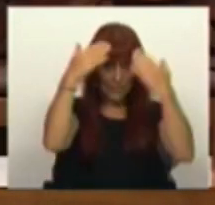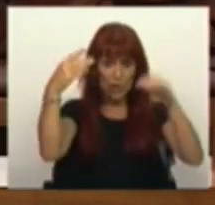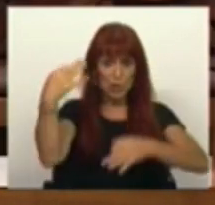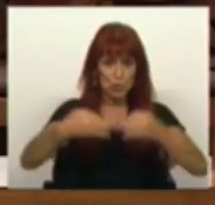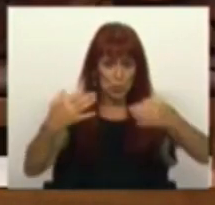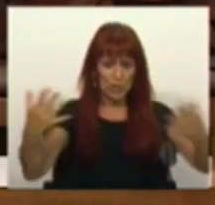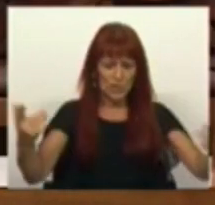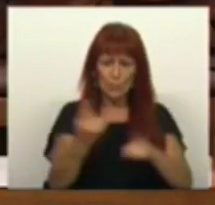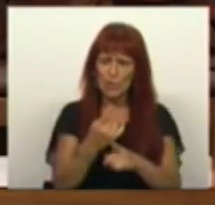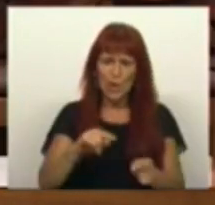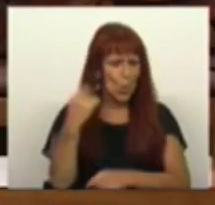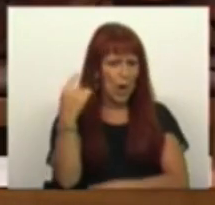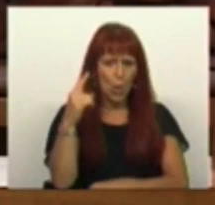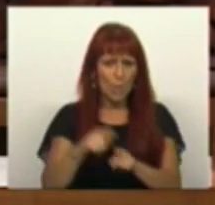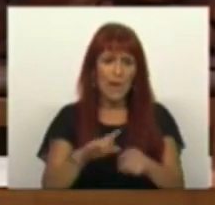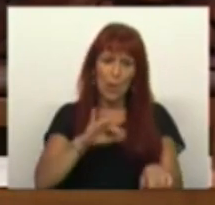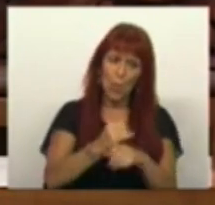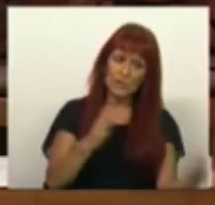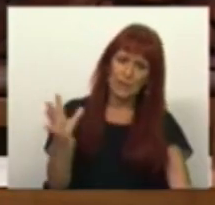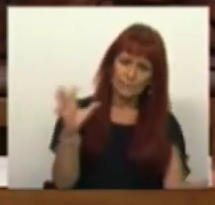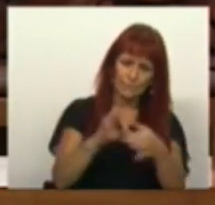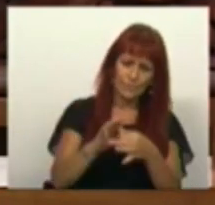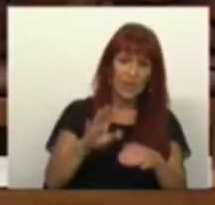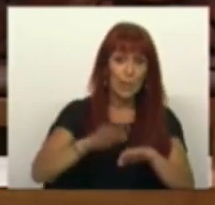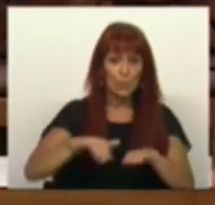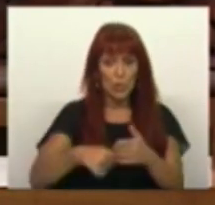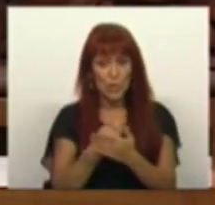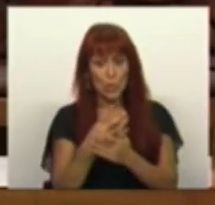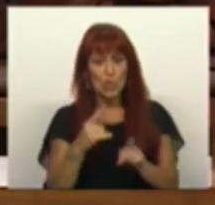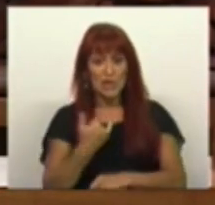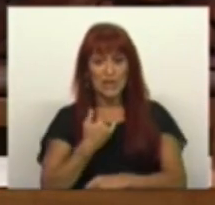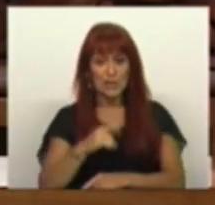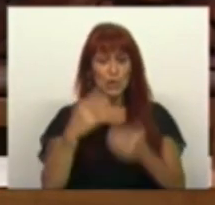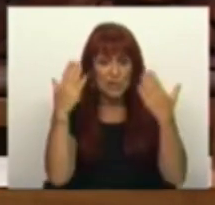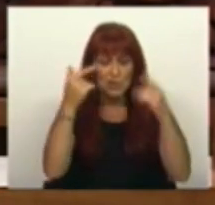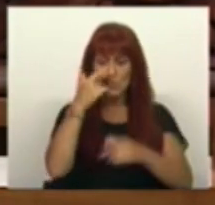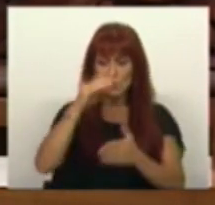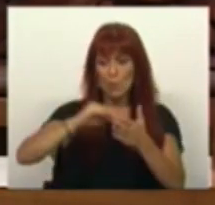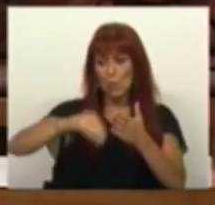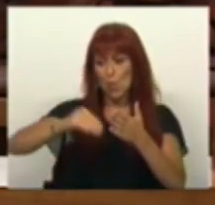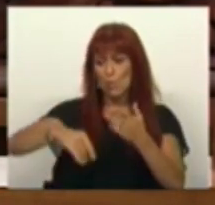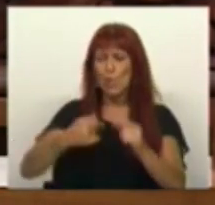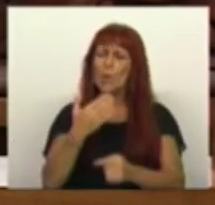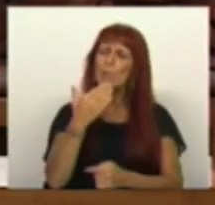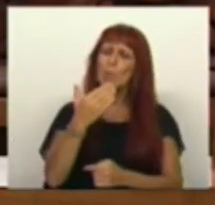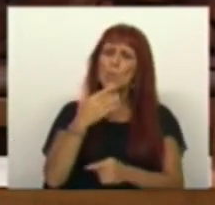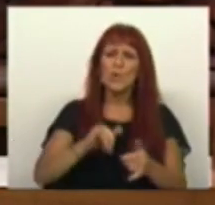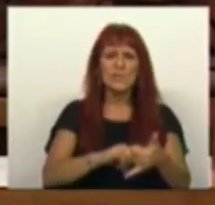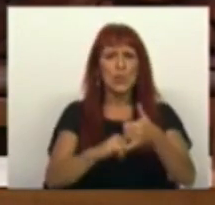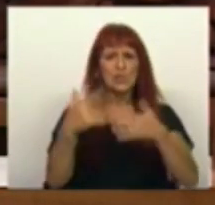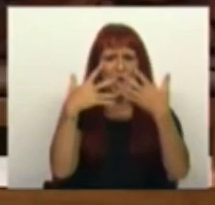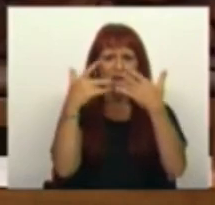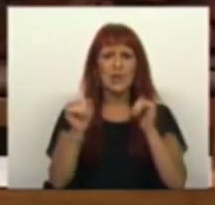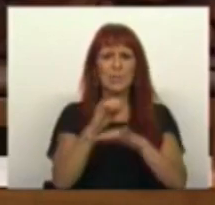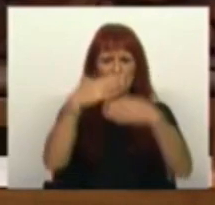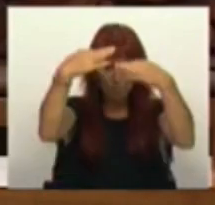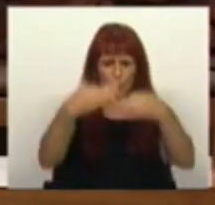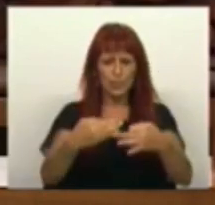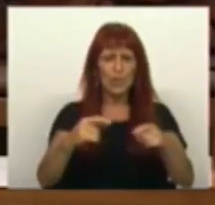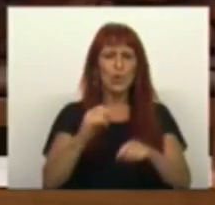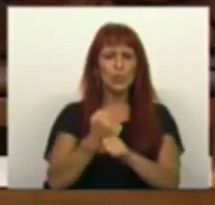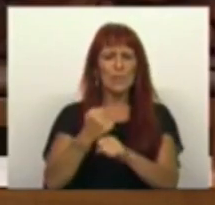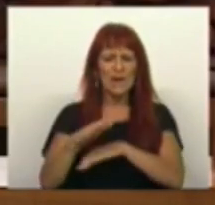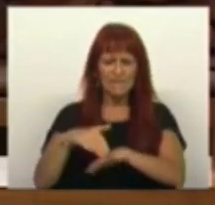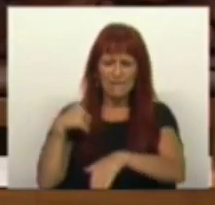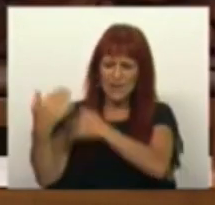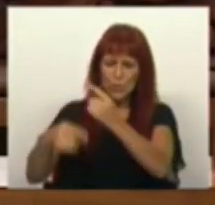justiça, porque não há uma sem a outra. Por tudo isto, a Iniciativa Liberal saúda os peticionários e agradece à Associação de Transparência e Integridade todo o trabalho